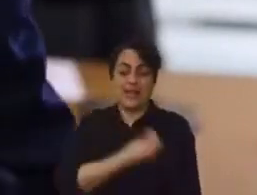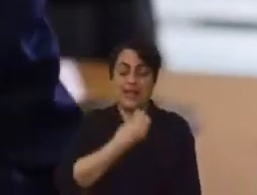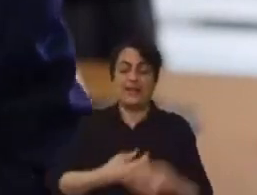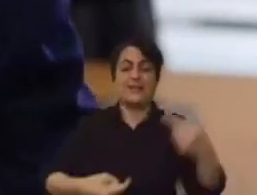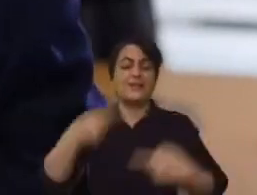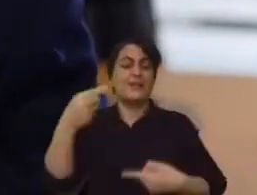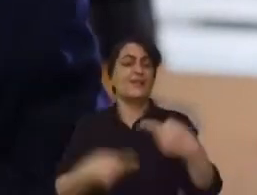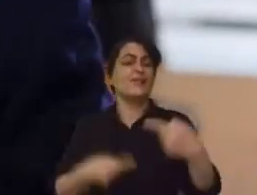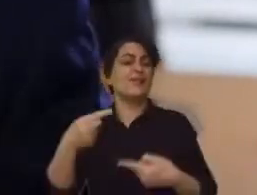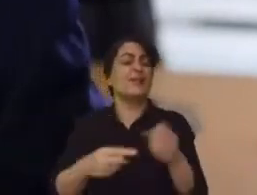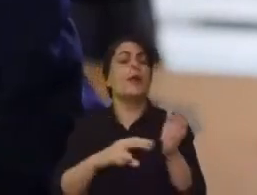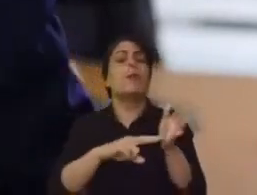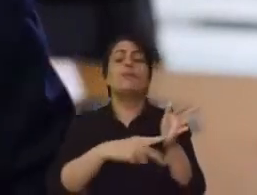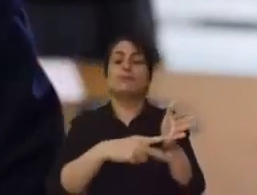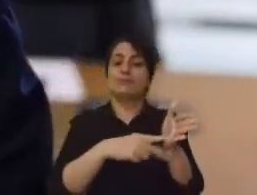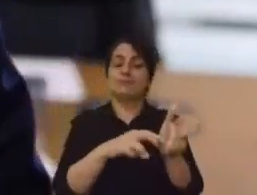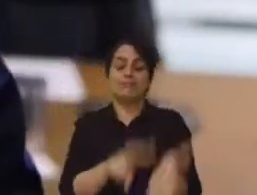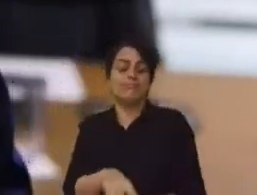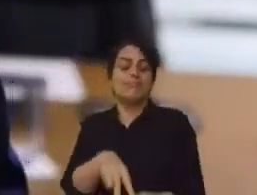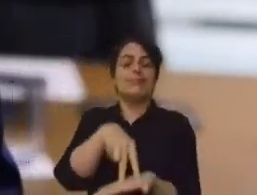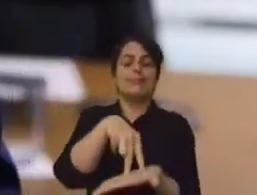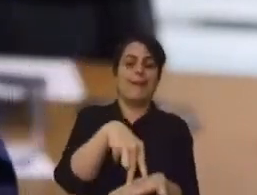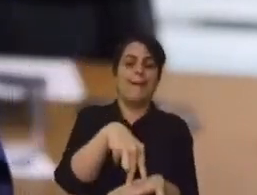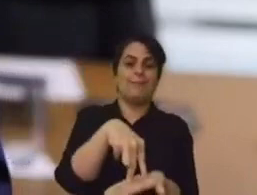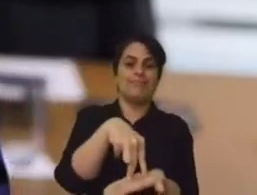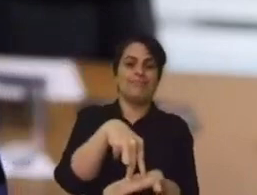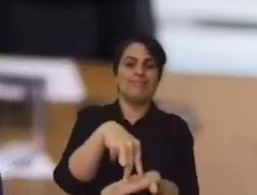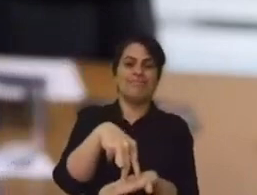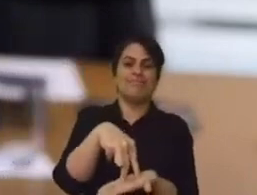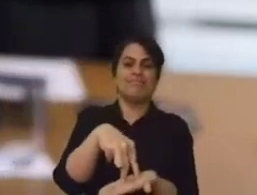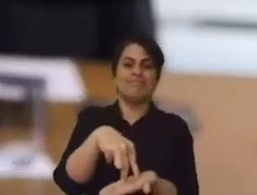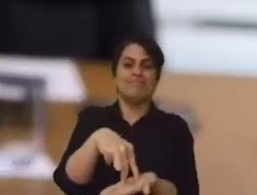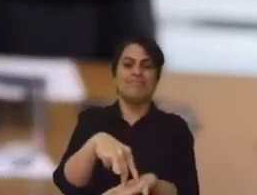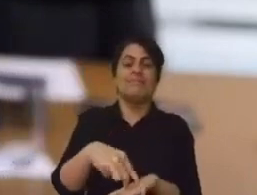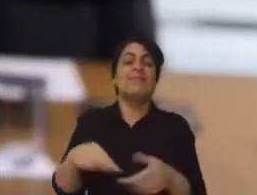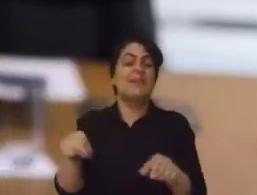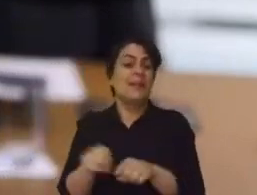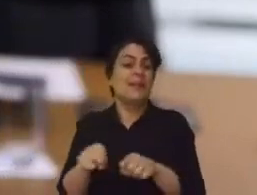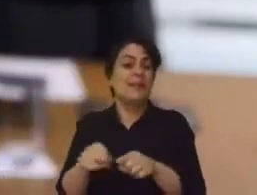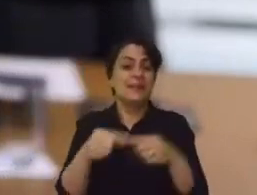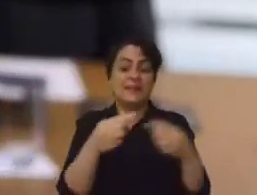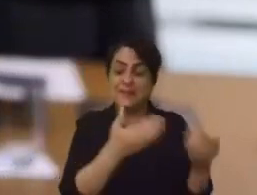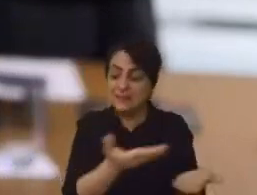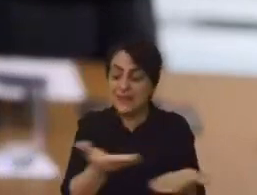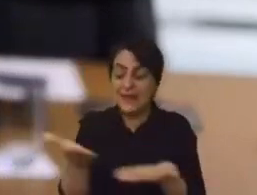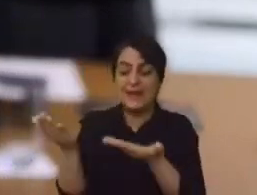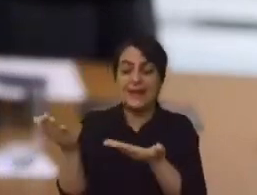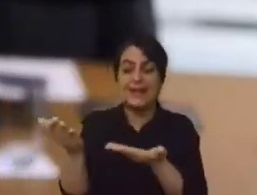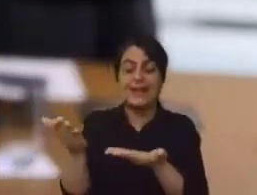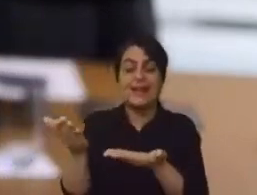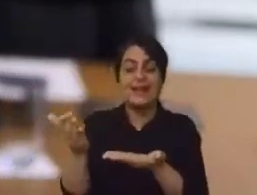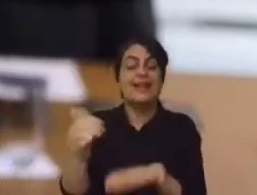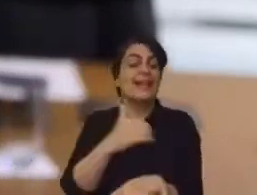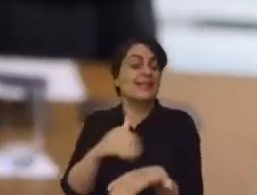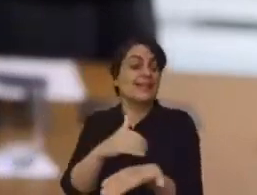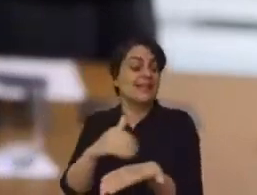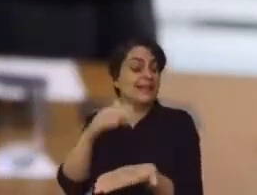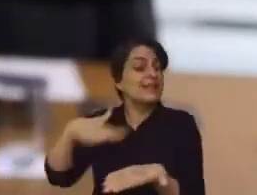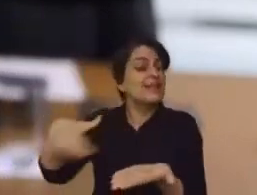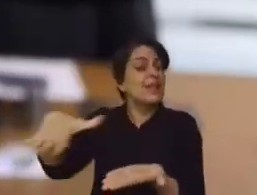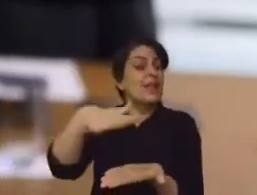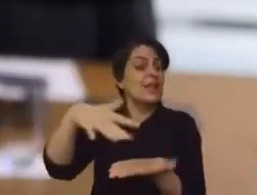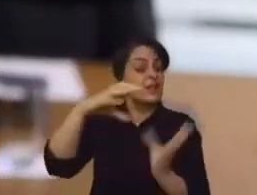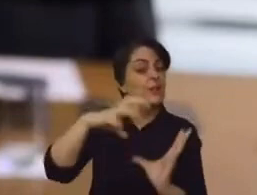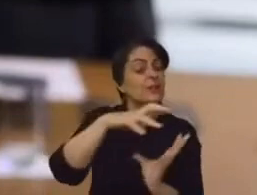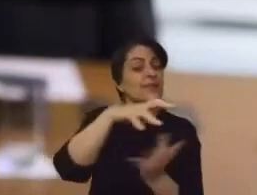país. Quero cumprimentar a companheira Sharon, secretária-geral da Central Sindical Internacional, e o